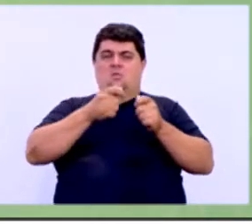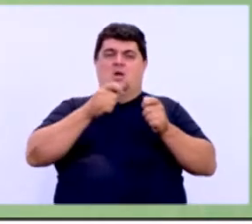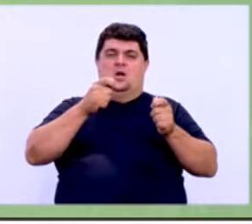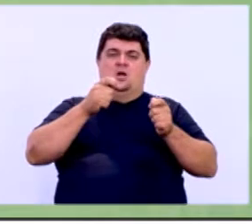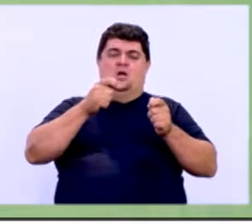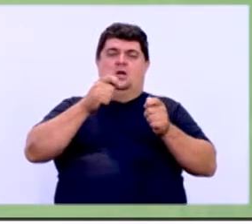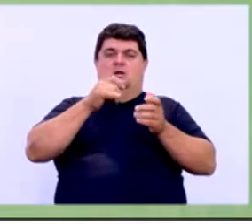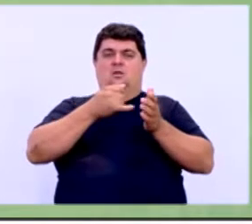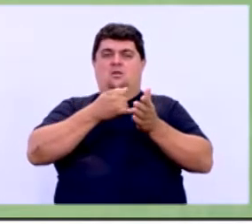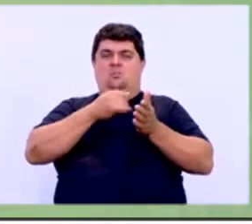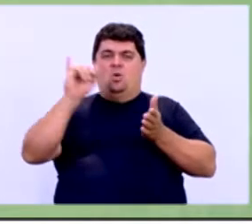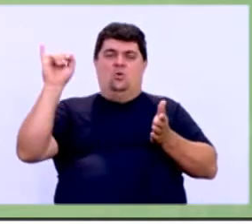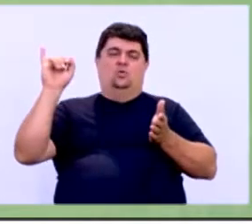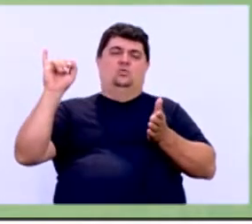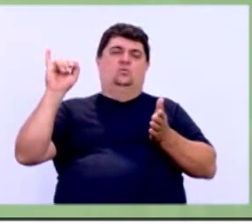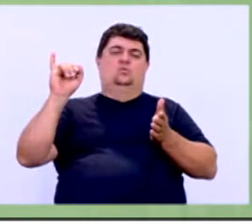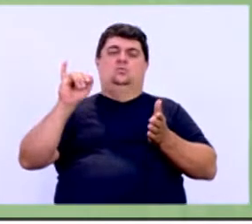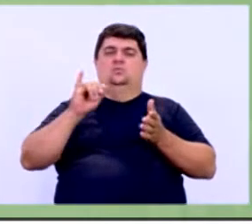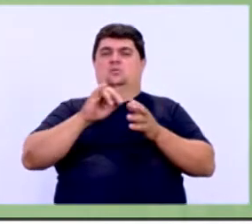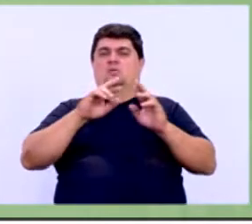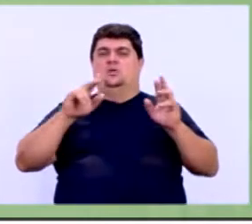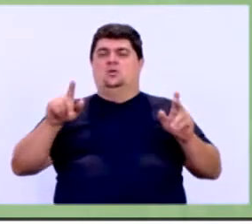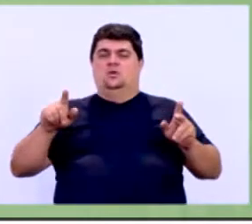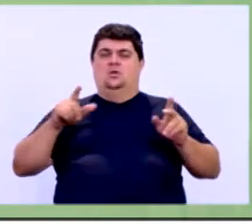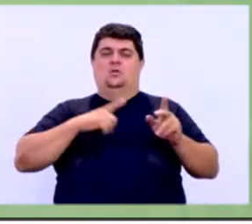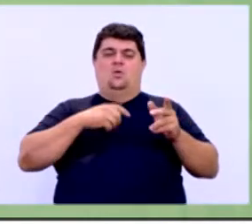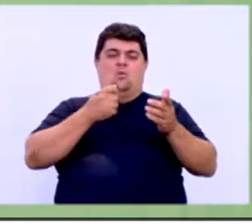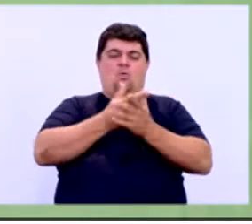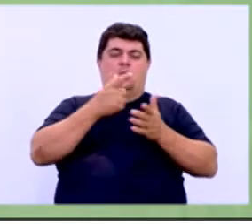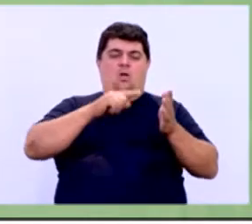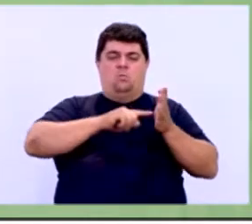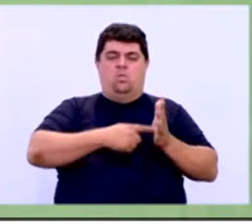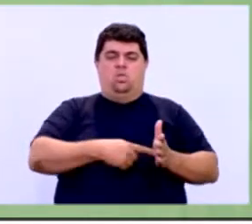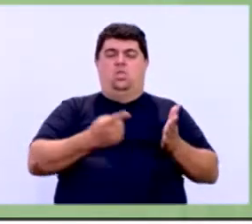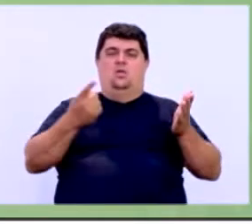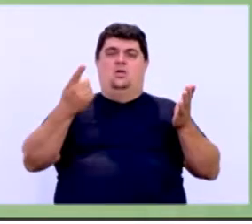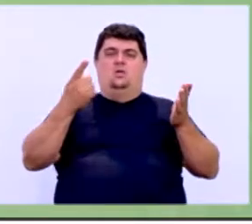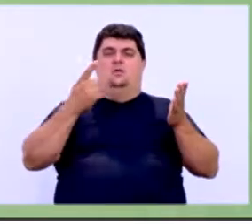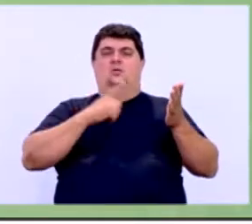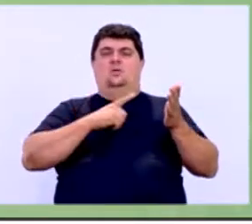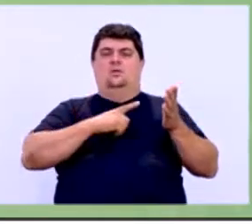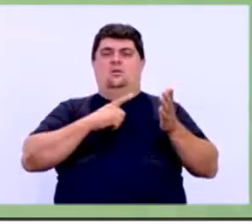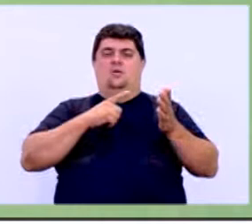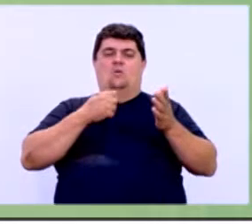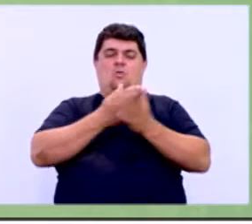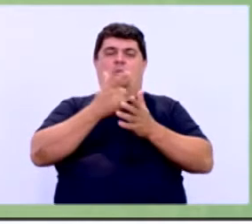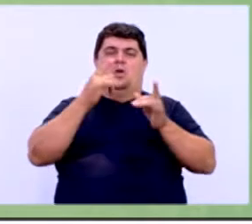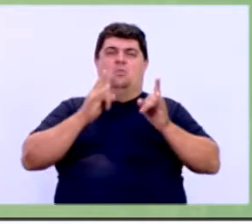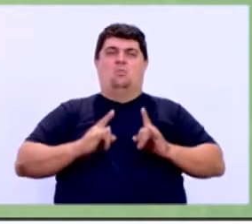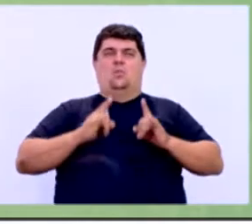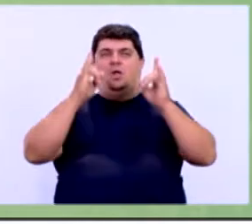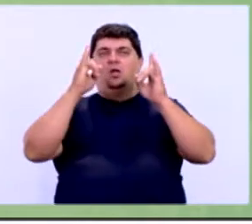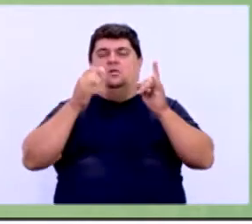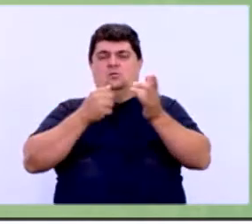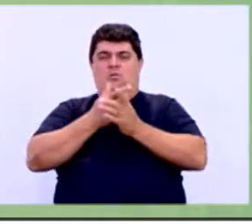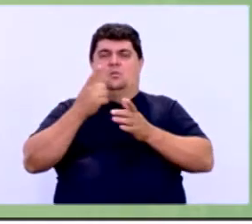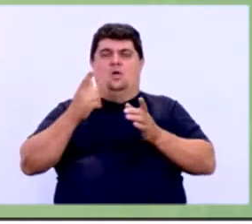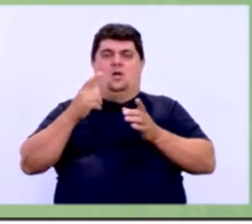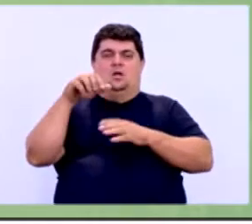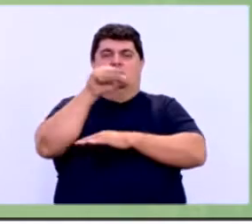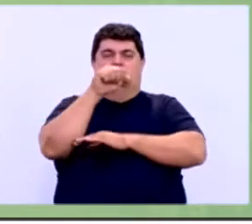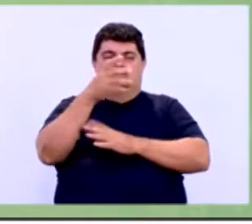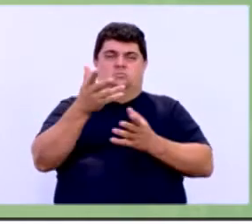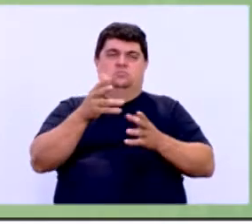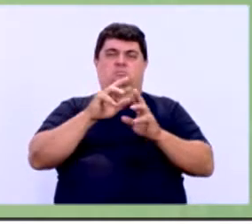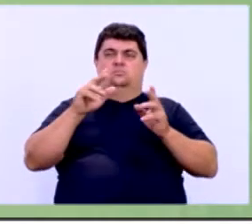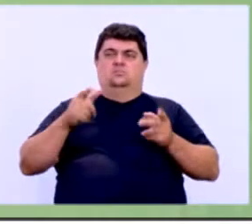tributos, né? Adquirir uma máquina, adquirir um prédio, adquirir um veículo, né?